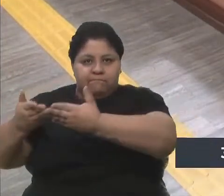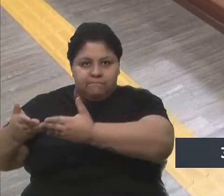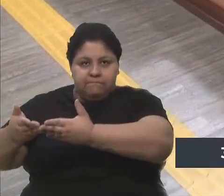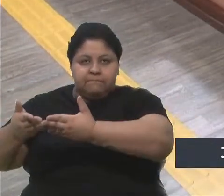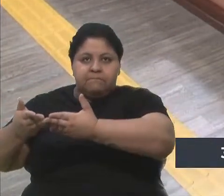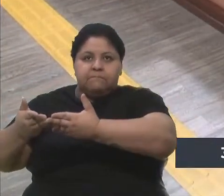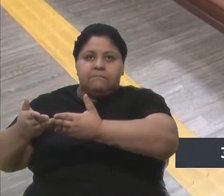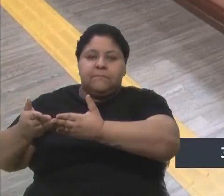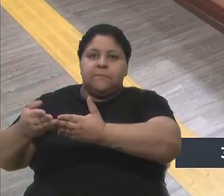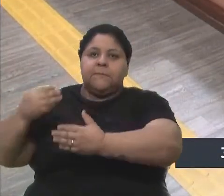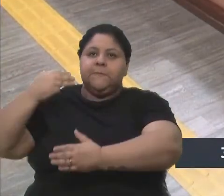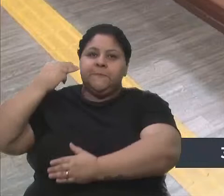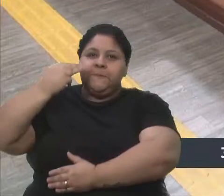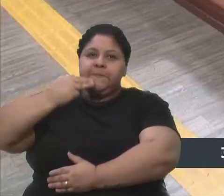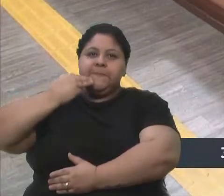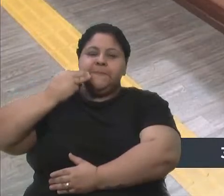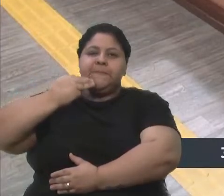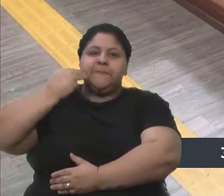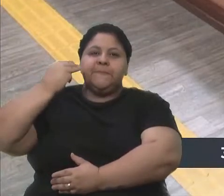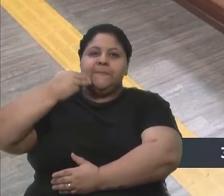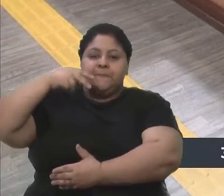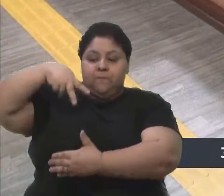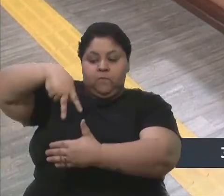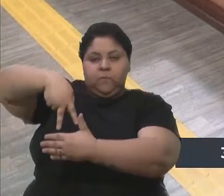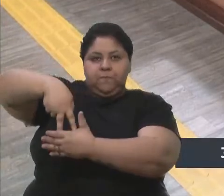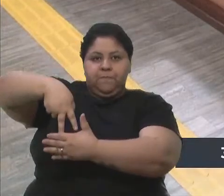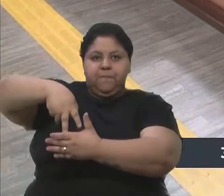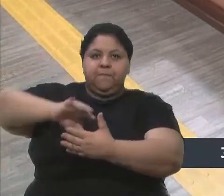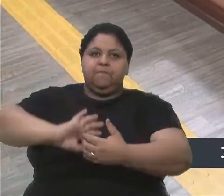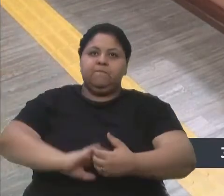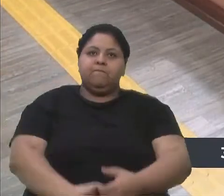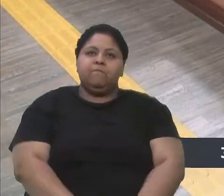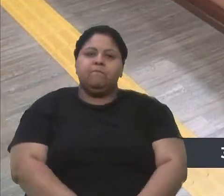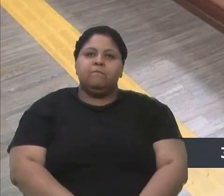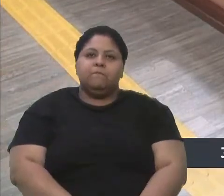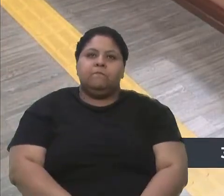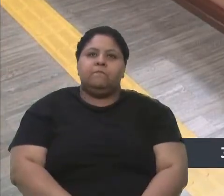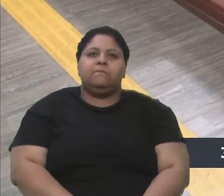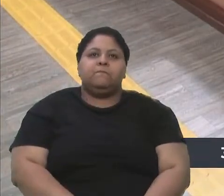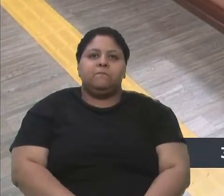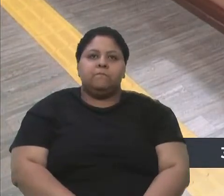Santos. Na tribuna, Marisol Santos.